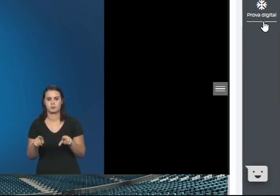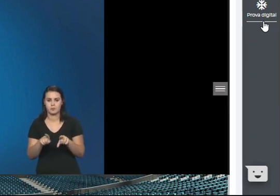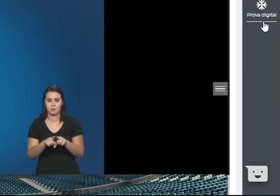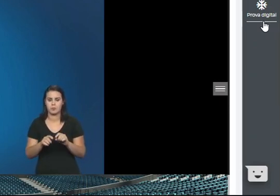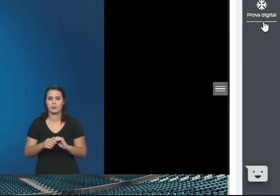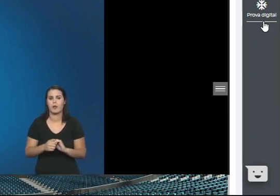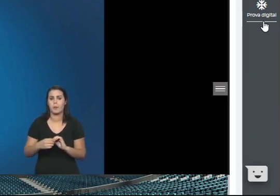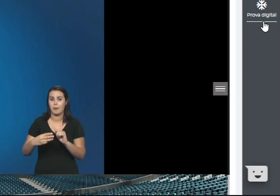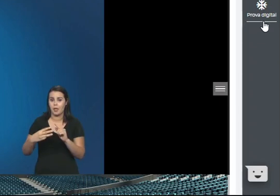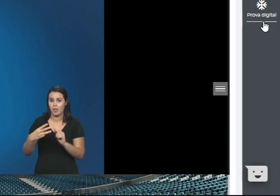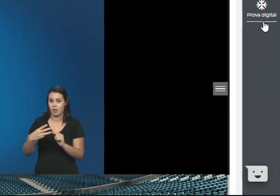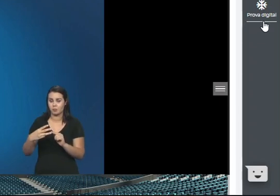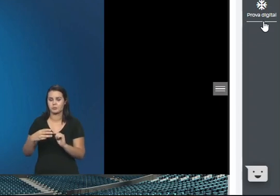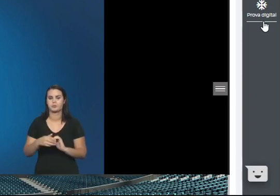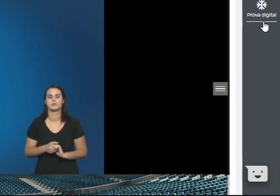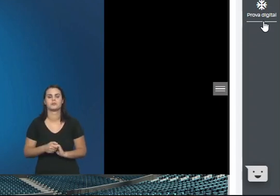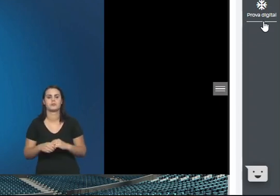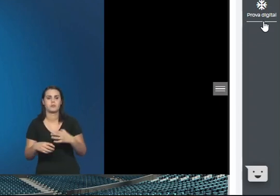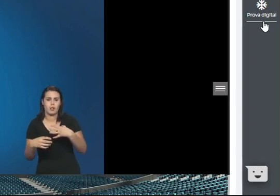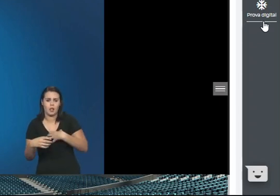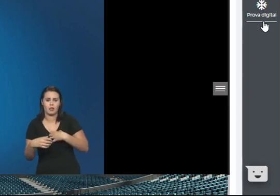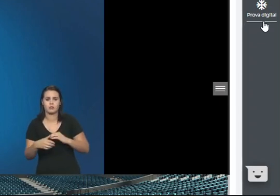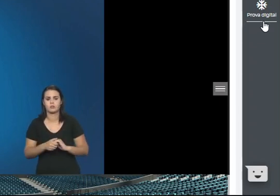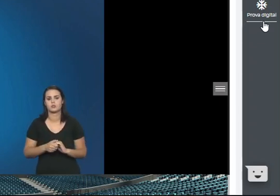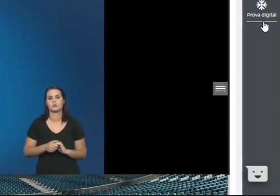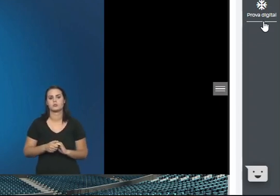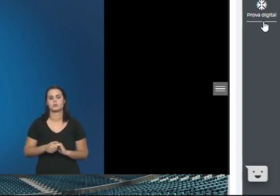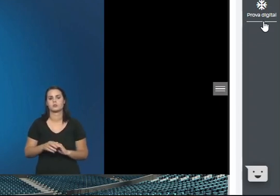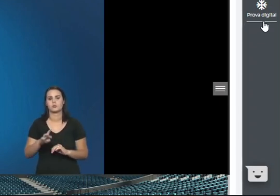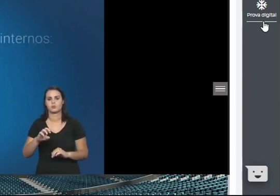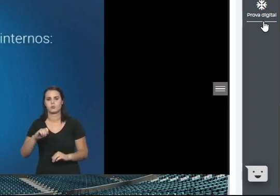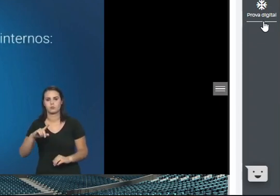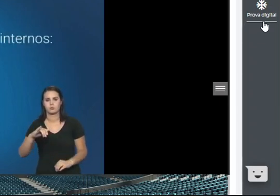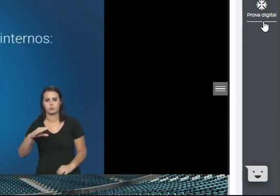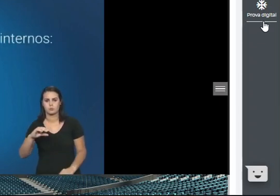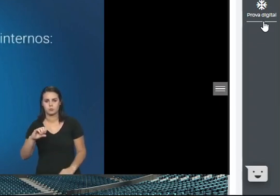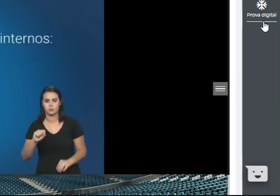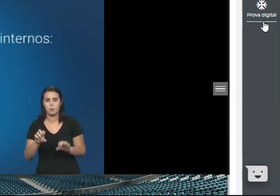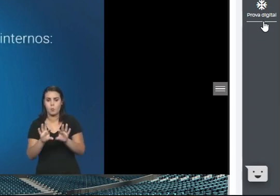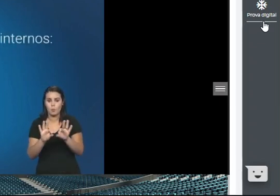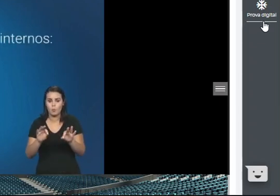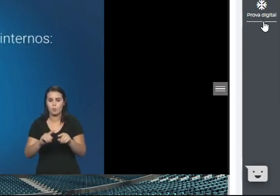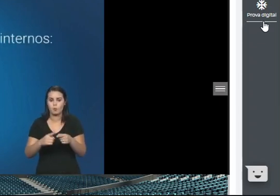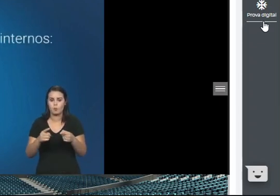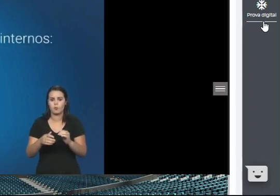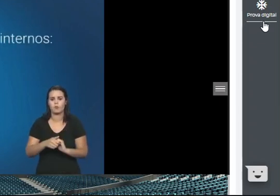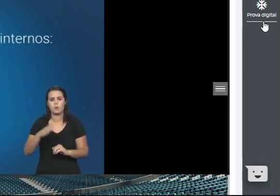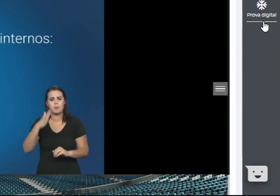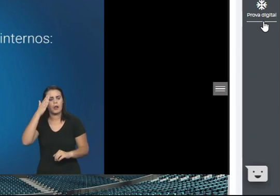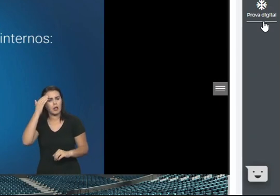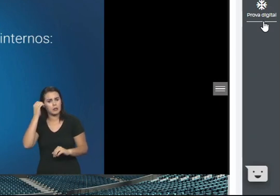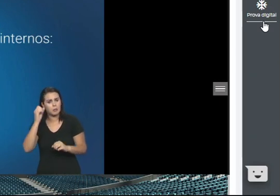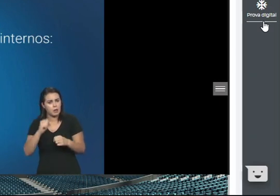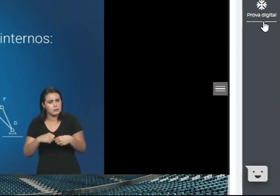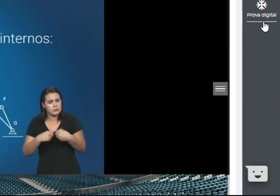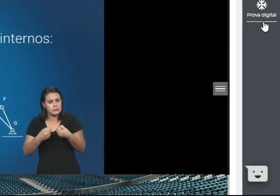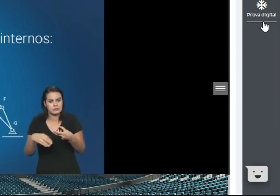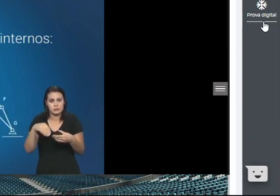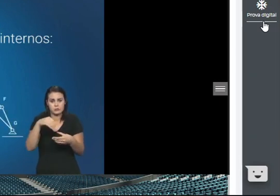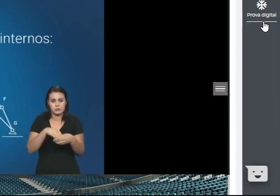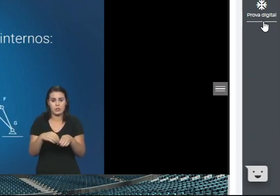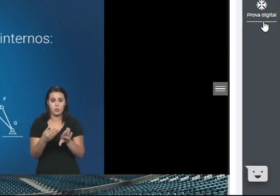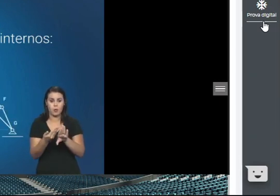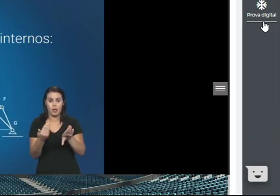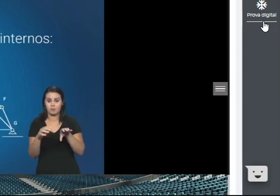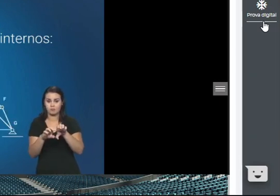as do tipo 3 são formadas por treliças simples. Mas, para a determinação dos esforços internos, a estrutura é dividida em